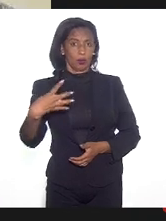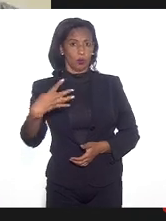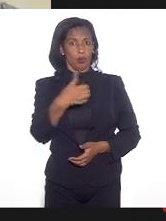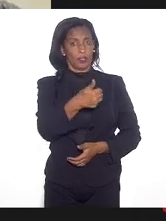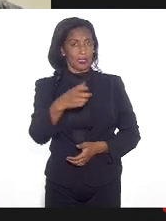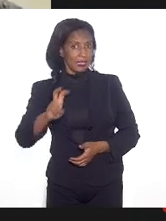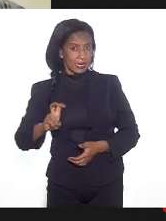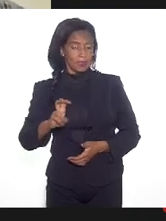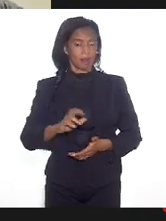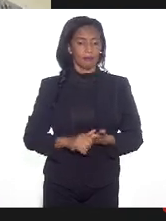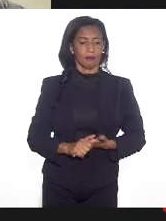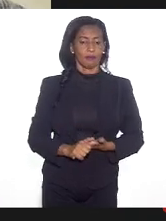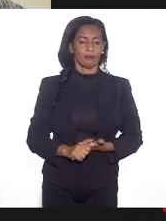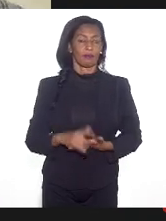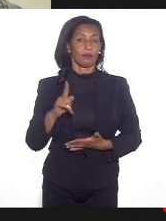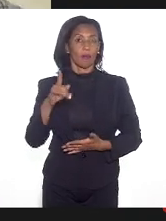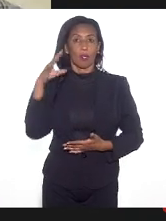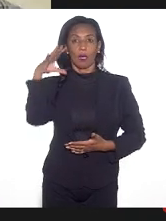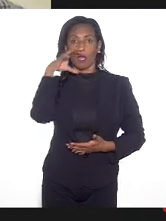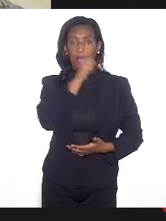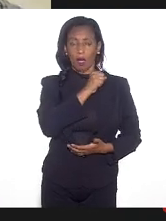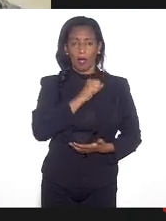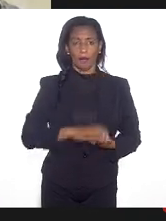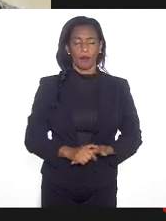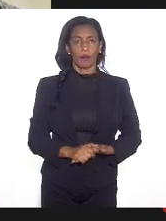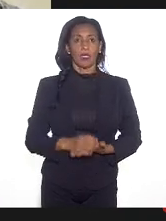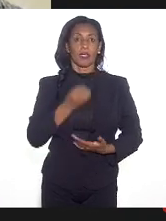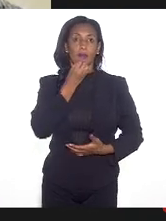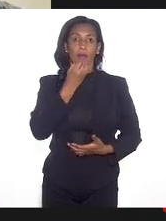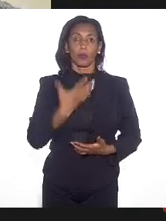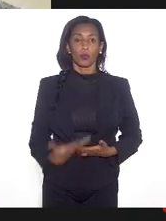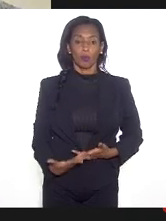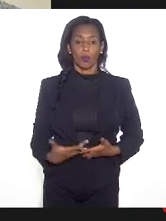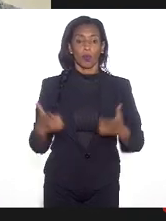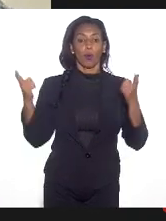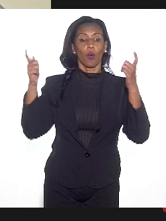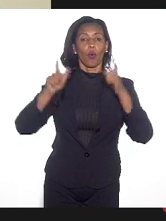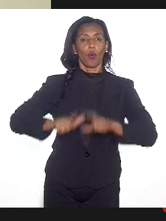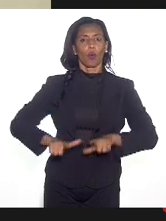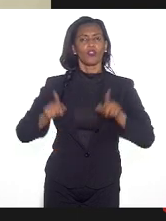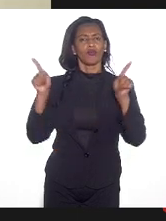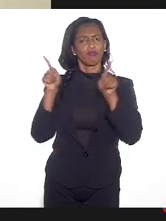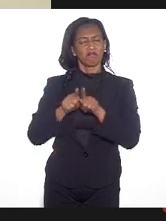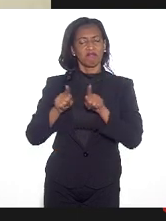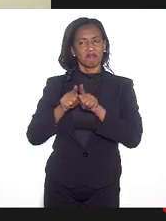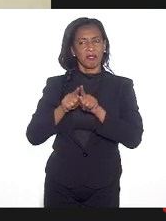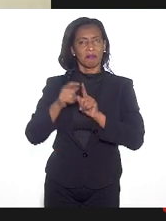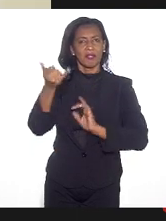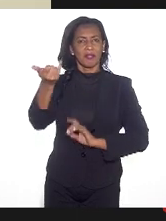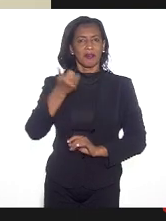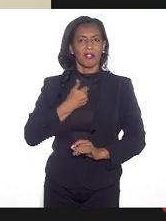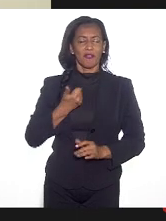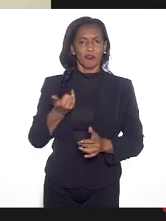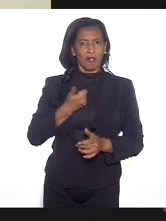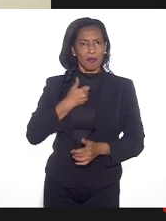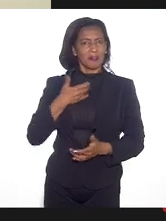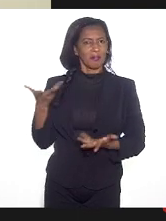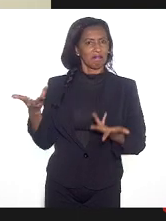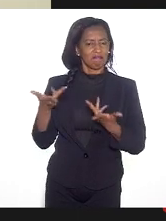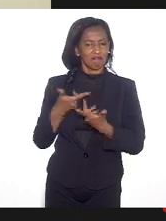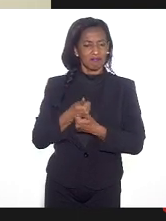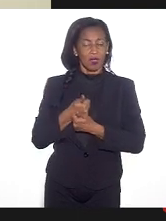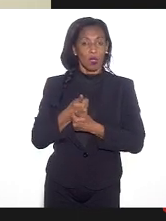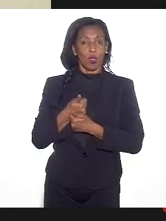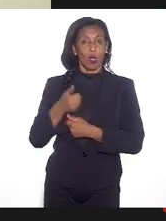2012, 2014 e 2015, de imediato. Isso é muito bom. Onde também ele deu uma excelente notícia da construção do